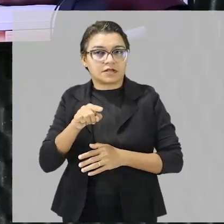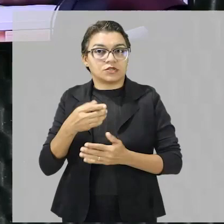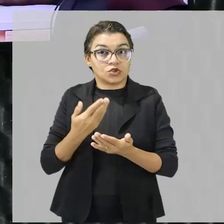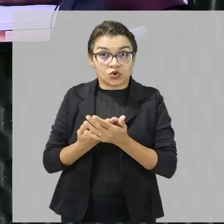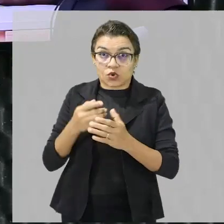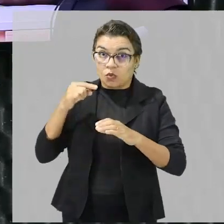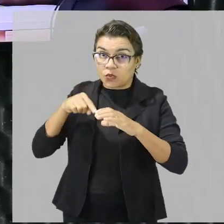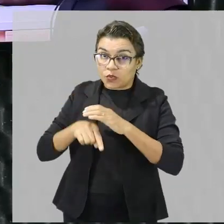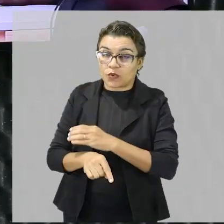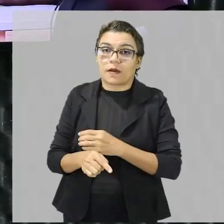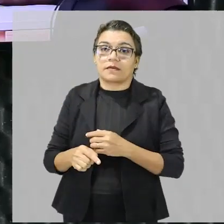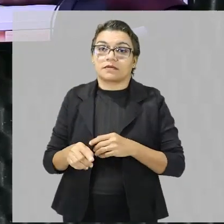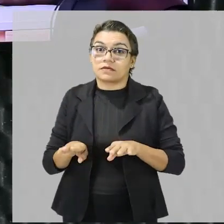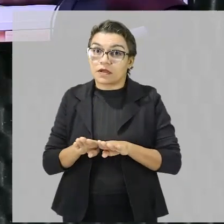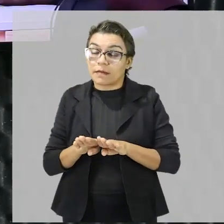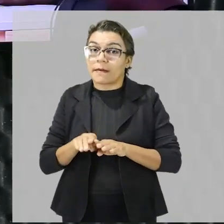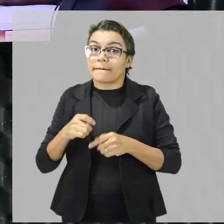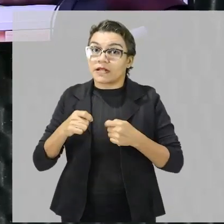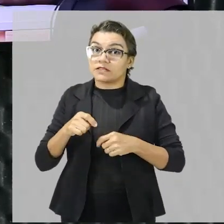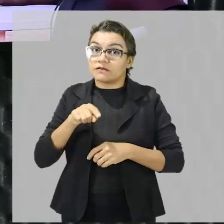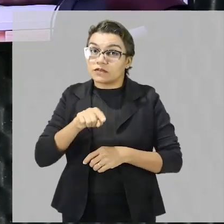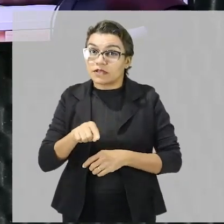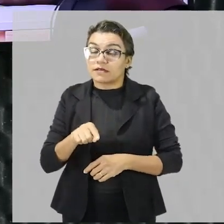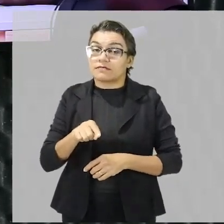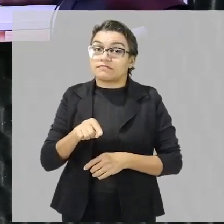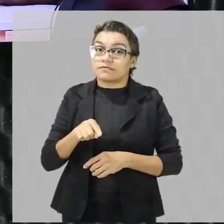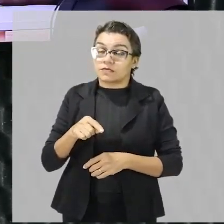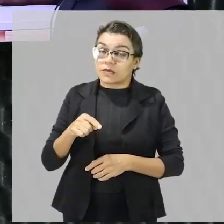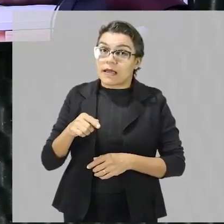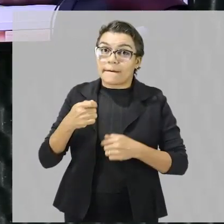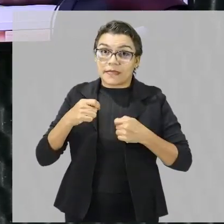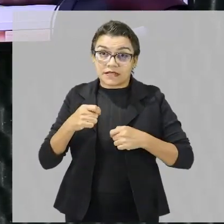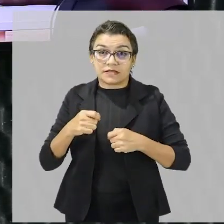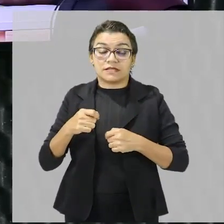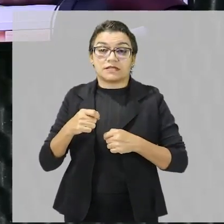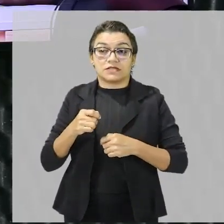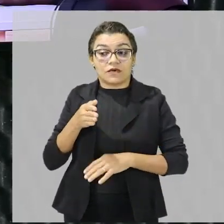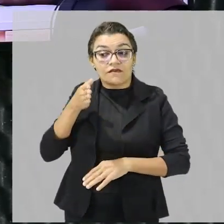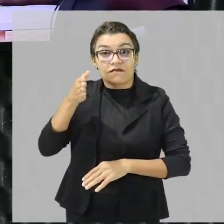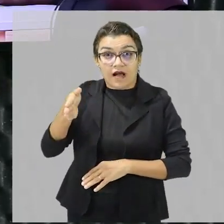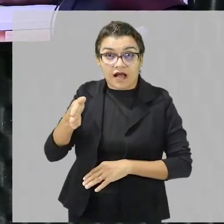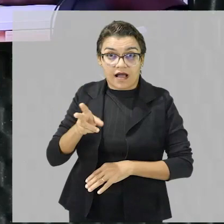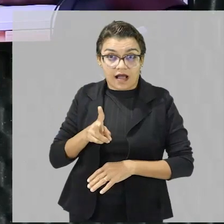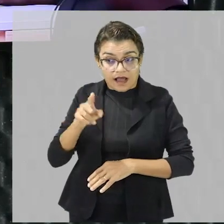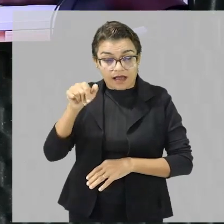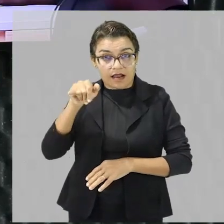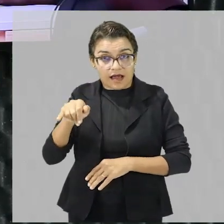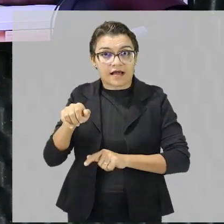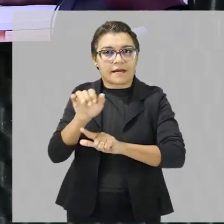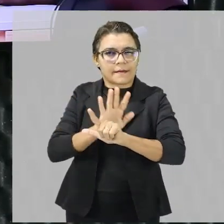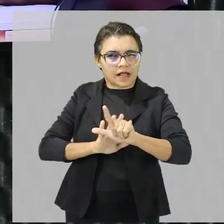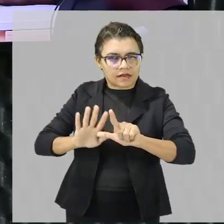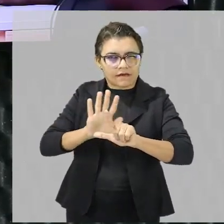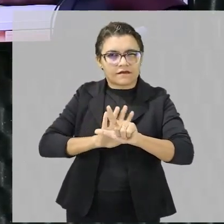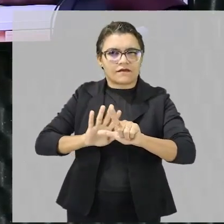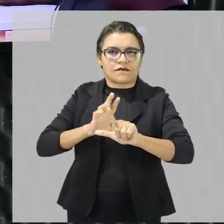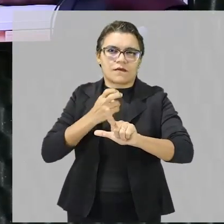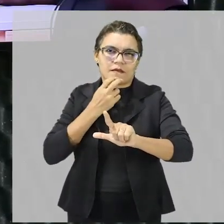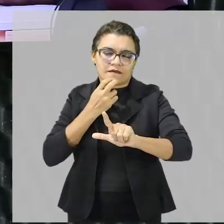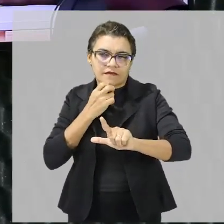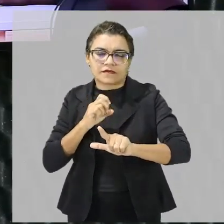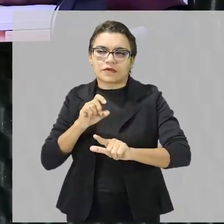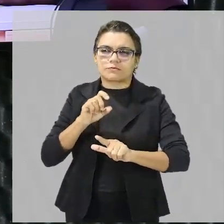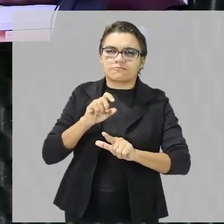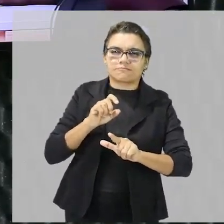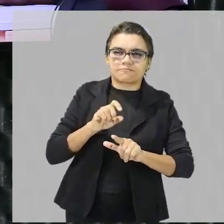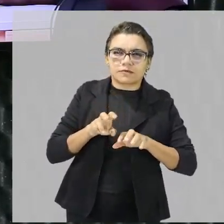mas para isso eu preciso do protagonismo de vocês. Vocês precisam ir até, claro, a plataforma, escolher a